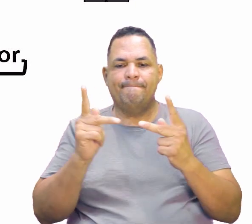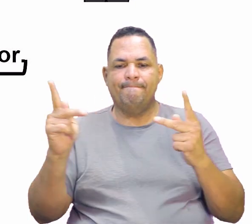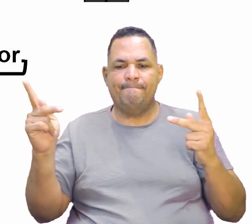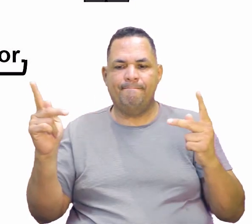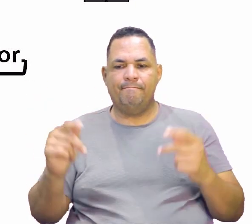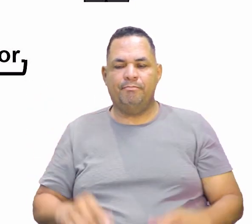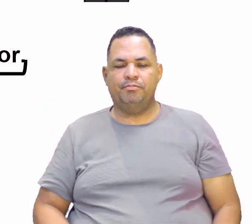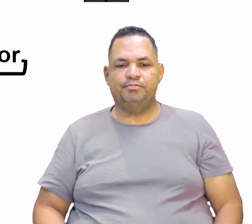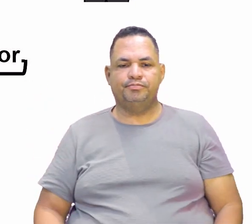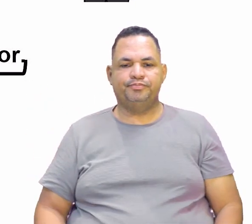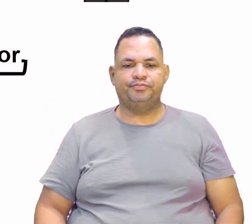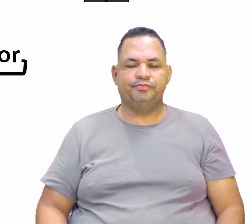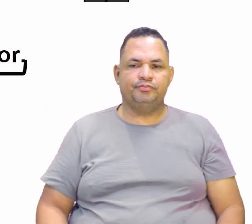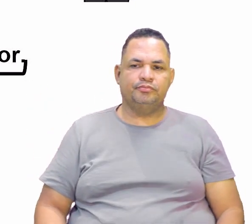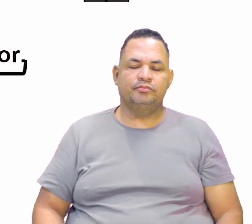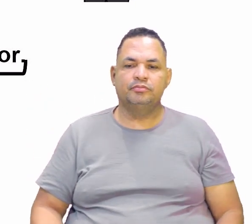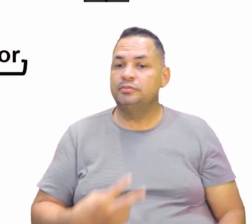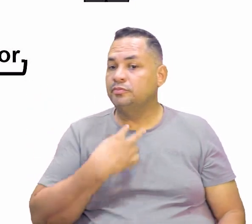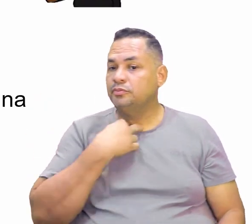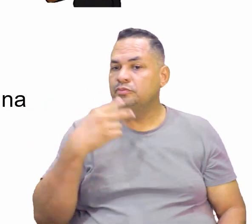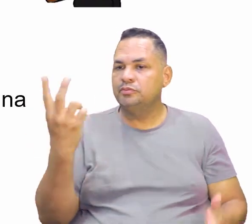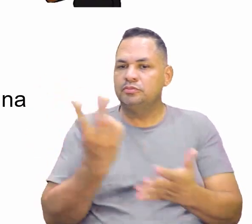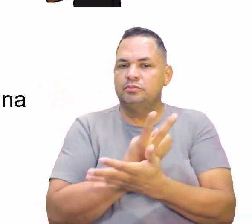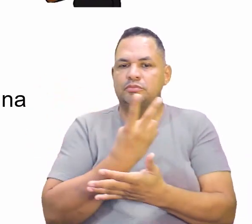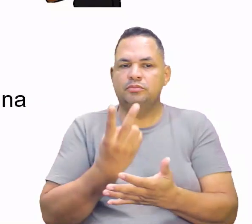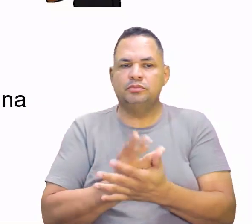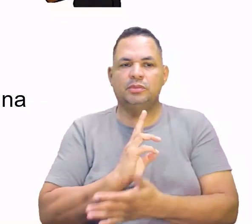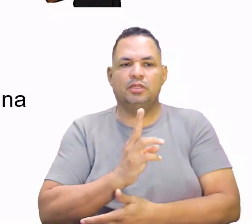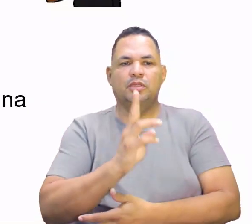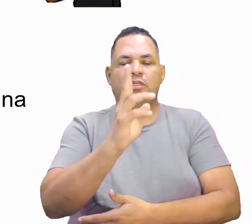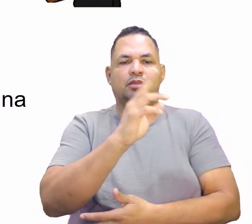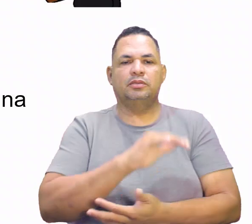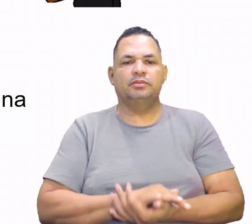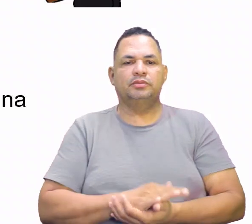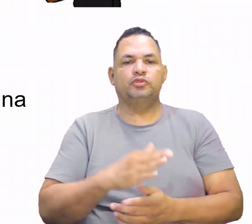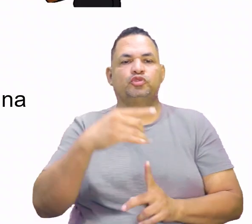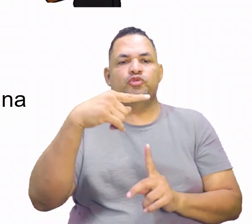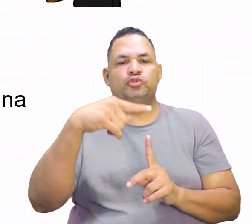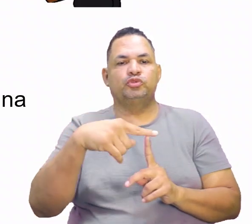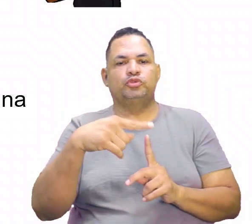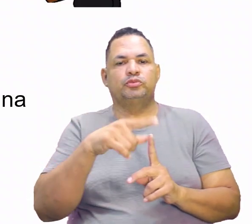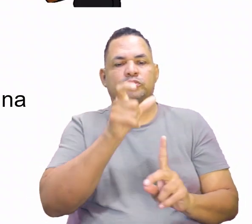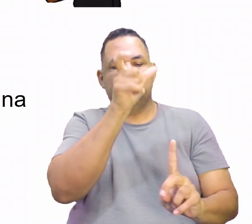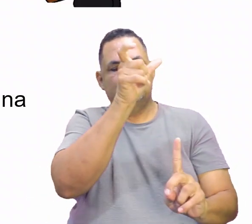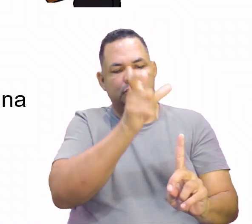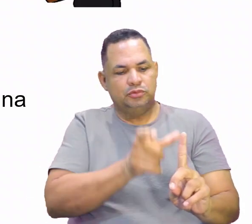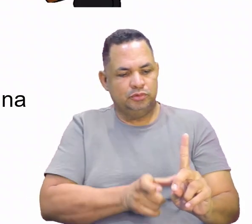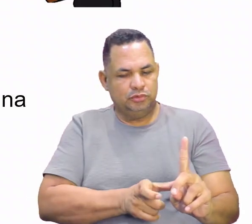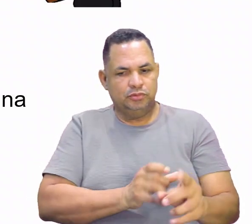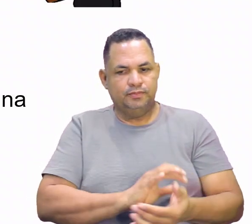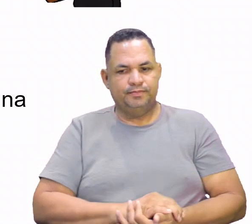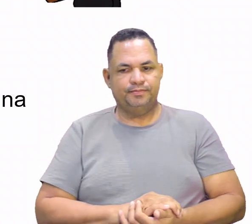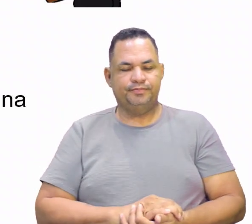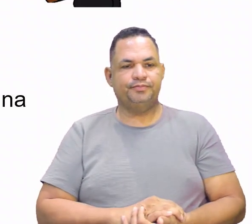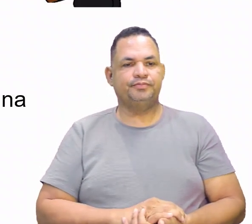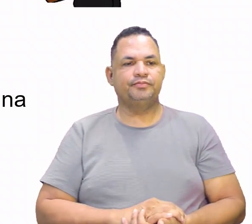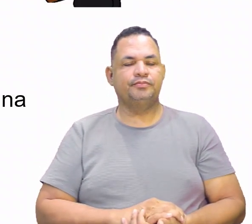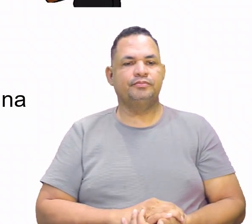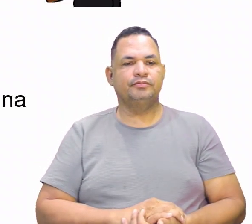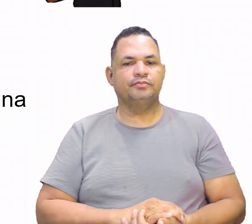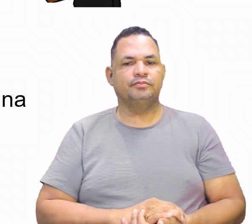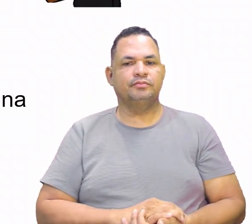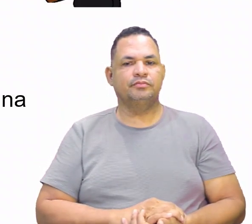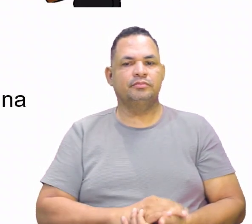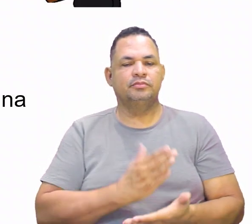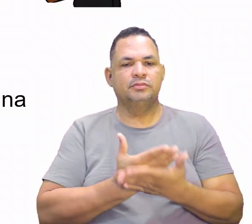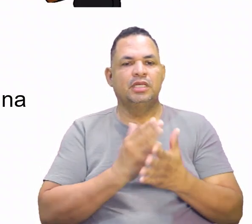a divisão, agora ninguém vai errar. Vamos embora. Agora, tipos de sujeito. Os tipos de sujeito aqui, ó. A gente viu